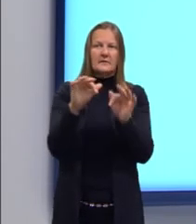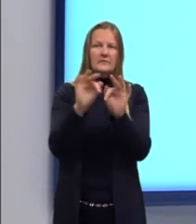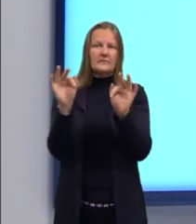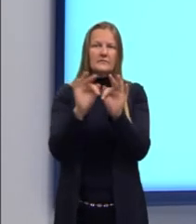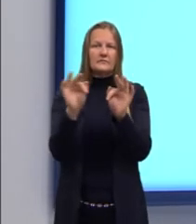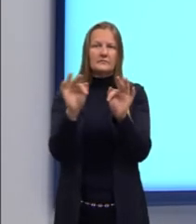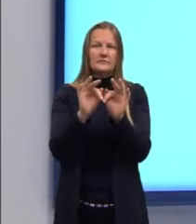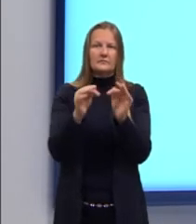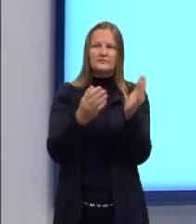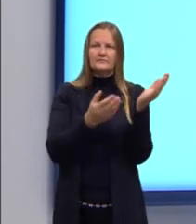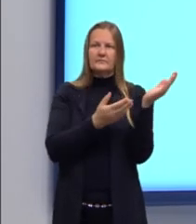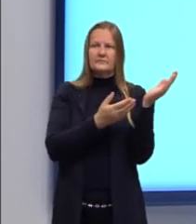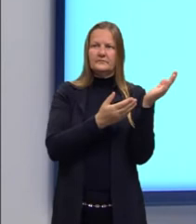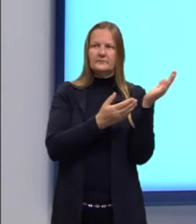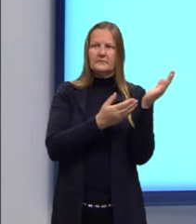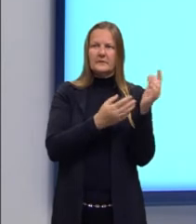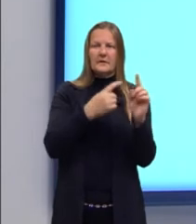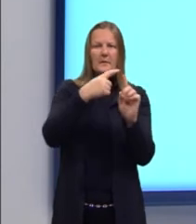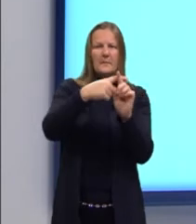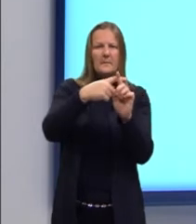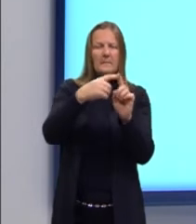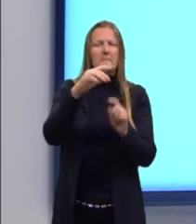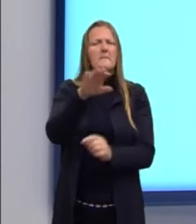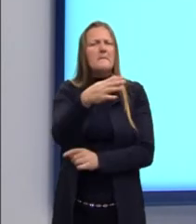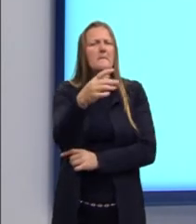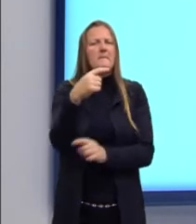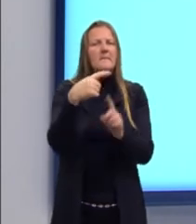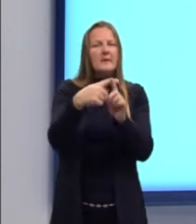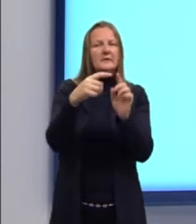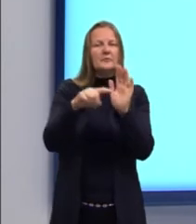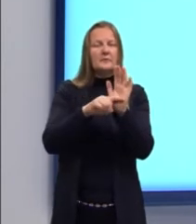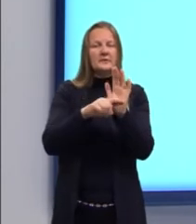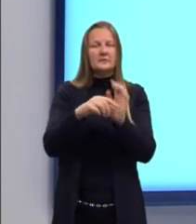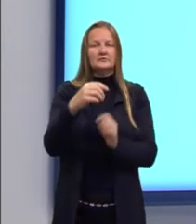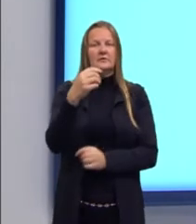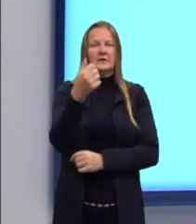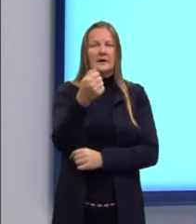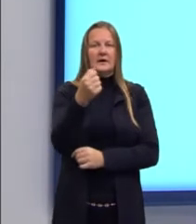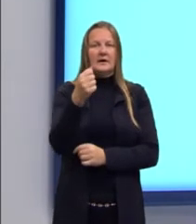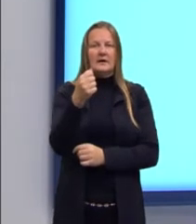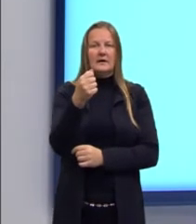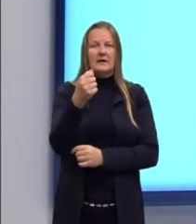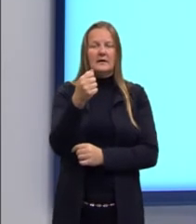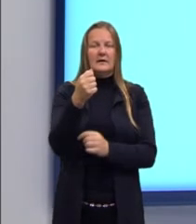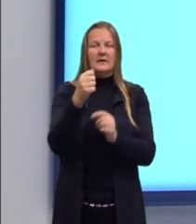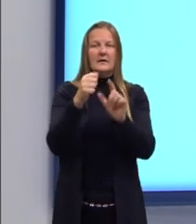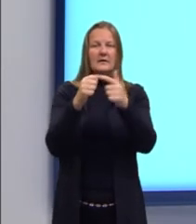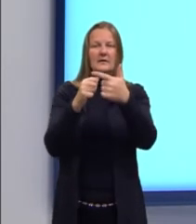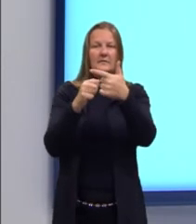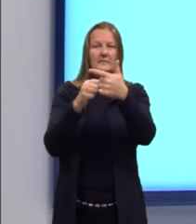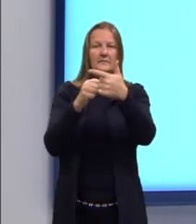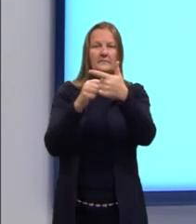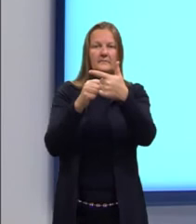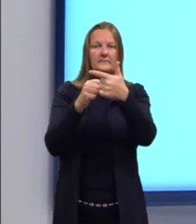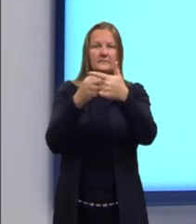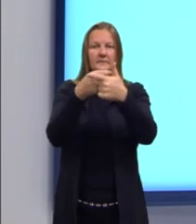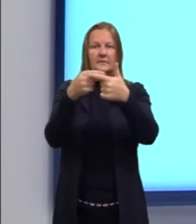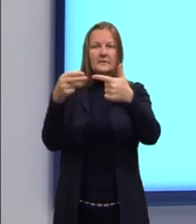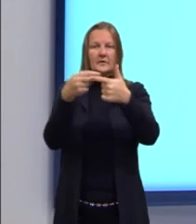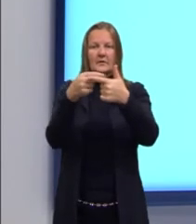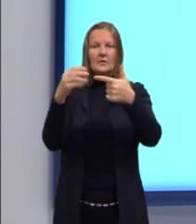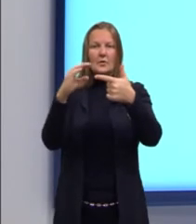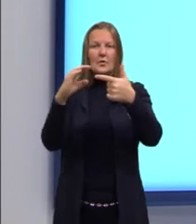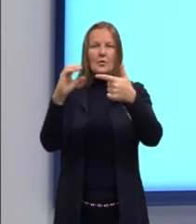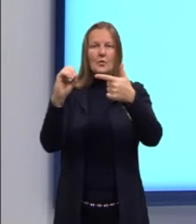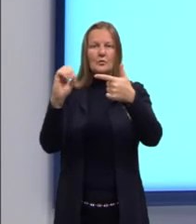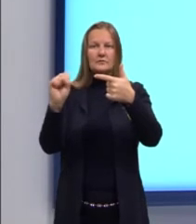a t sendo mais ou menos a cosseno de Ômega T essa letrinha grega que ela